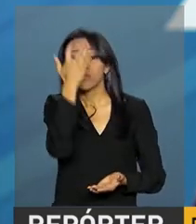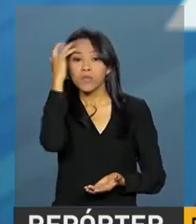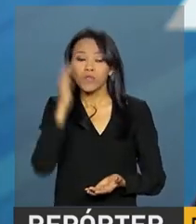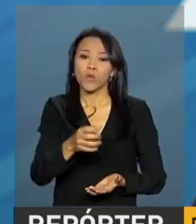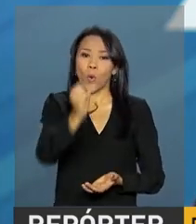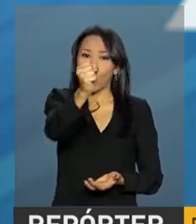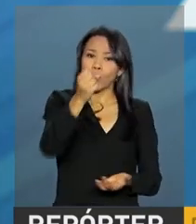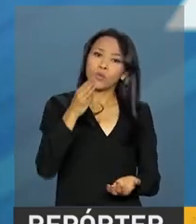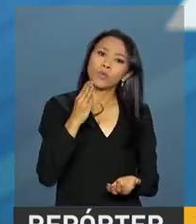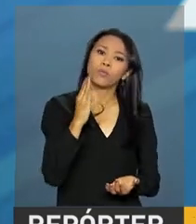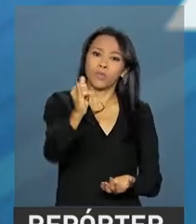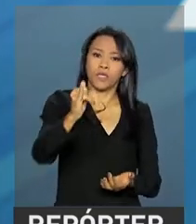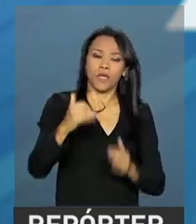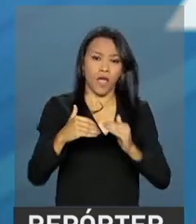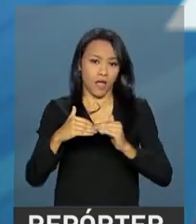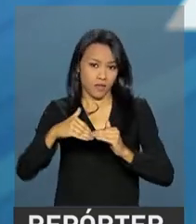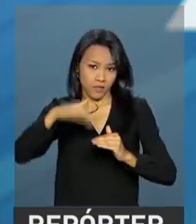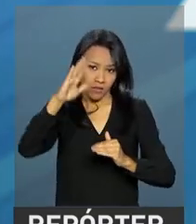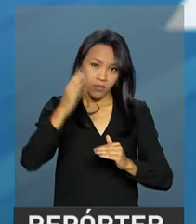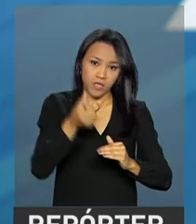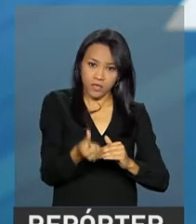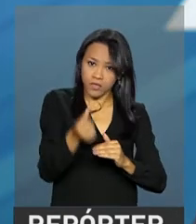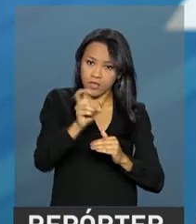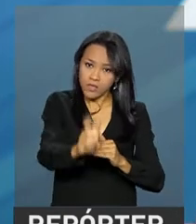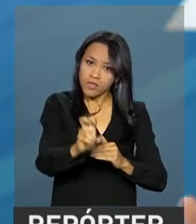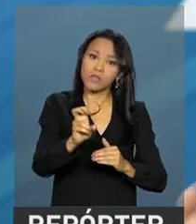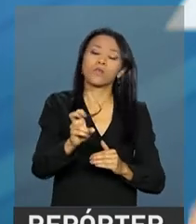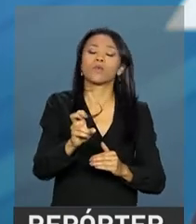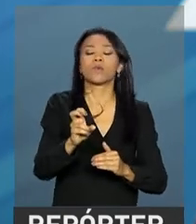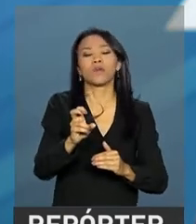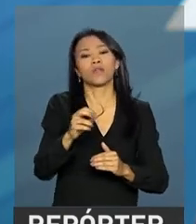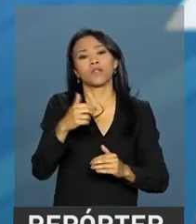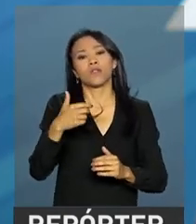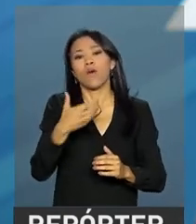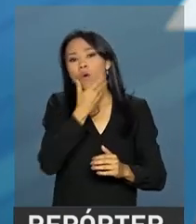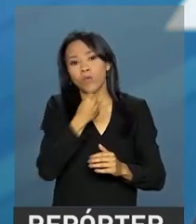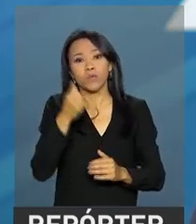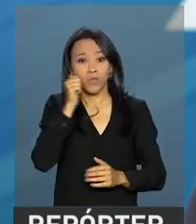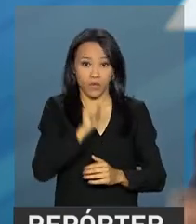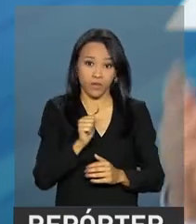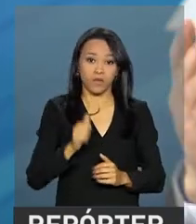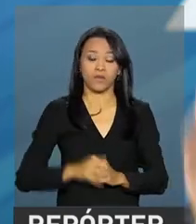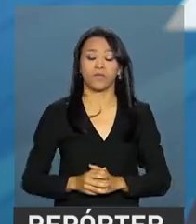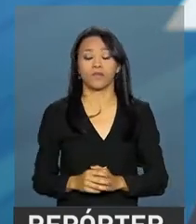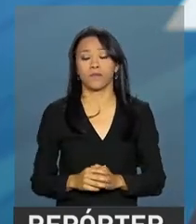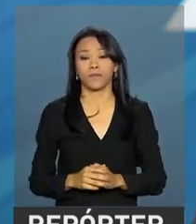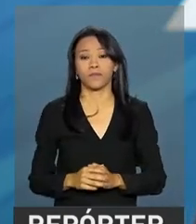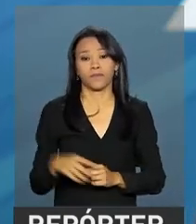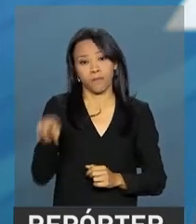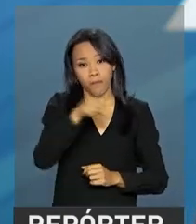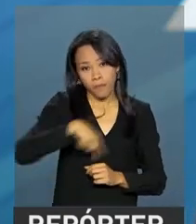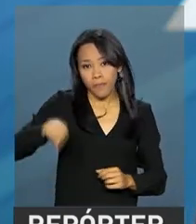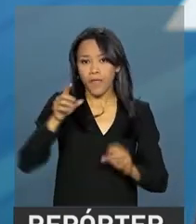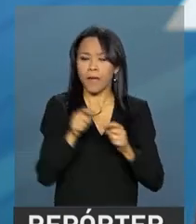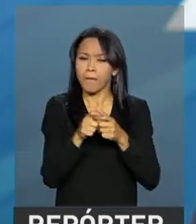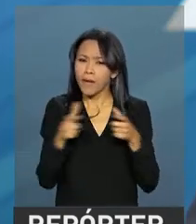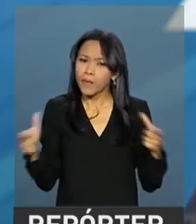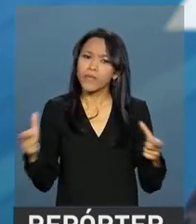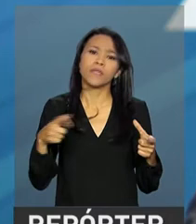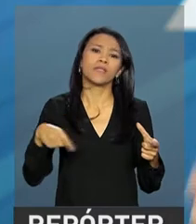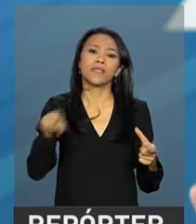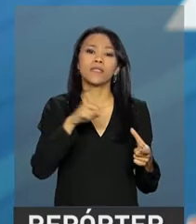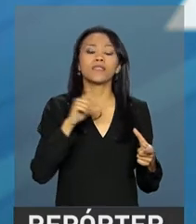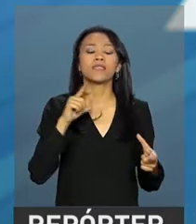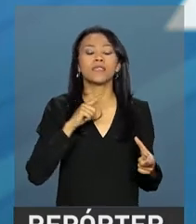acima de 65 anos e 62 homens e mulheres a maioria dos cotistas têm um